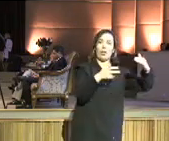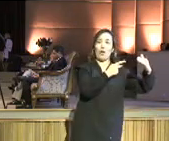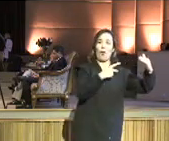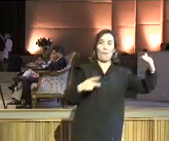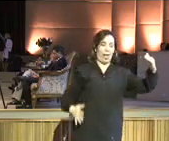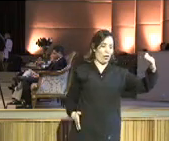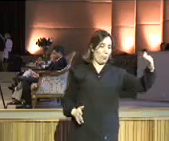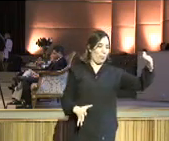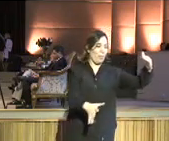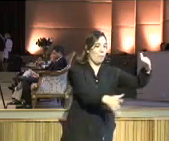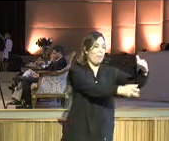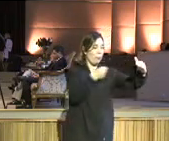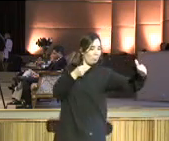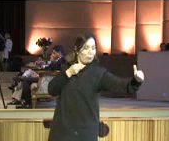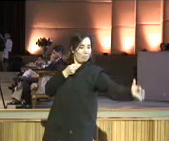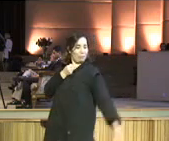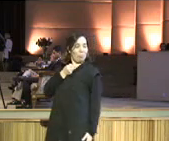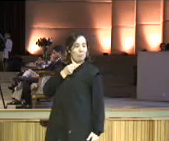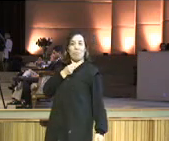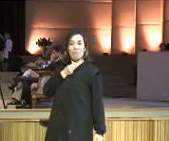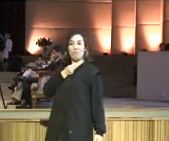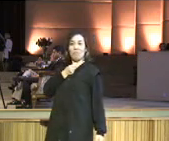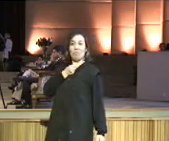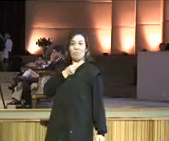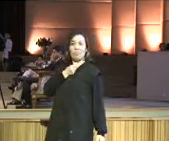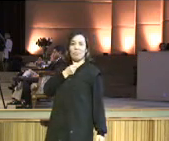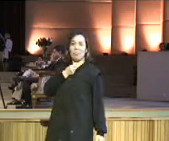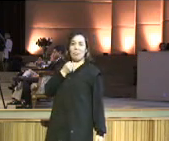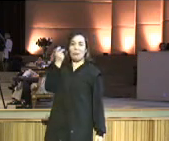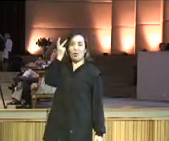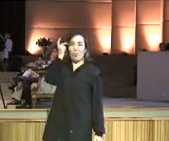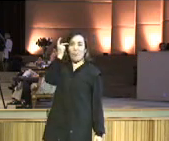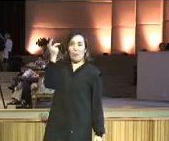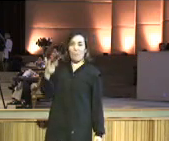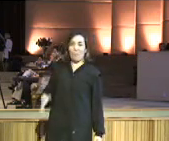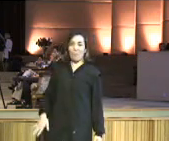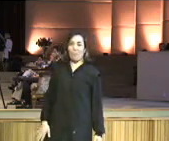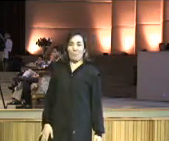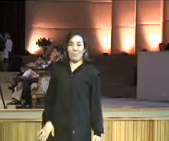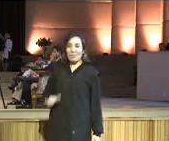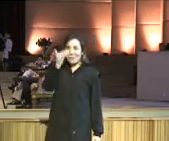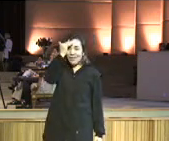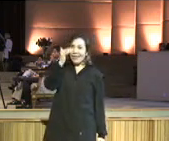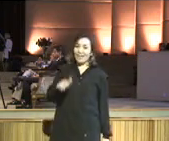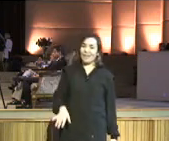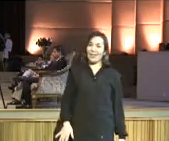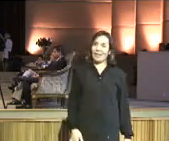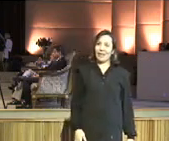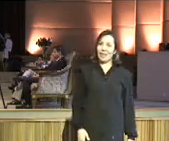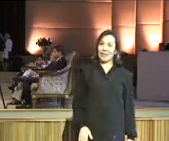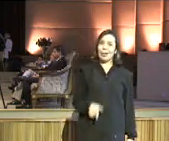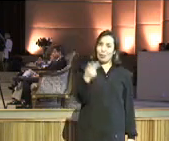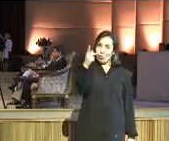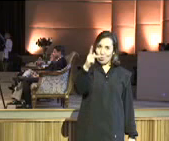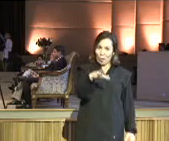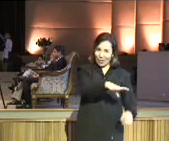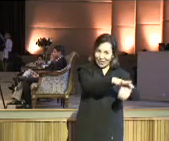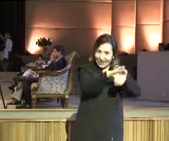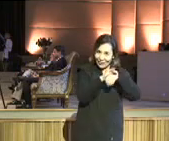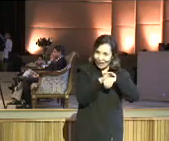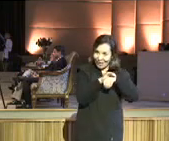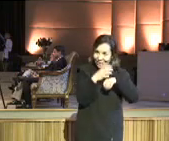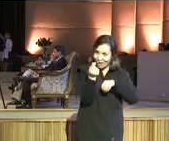E ainda diz assim: não, eu vou devolver no futuro, mas eu vou dar um deságiozinho de 80%. Só esse deságio.